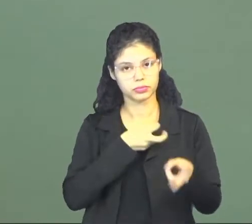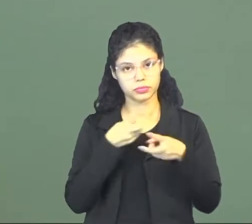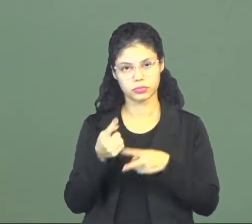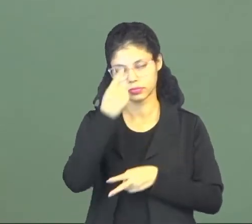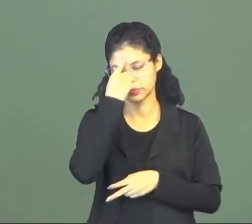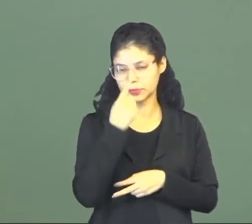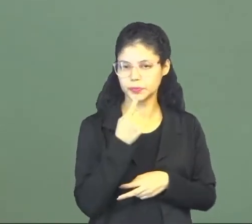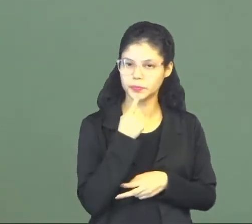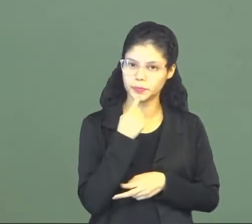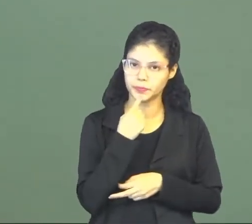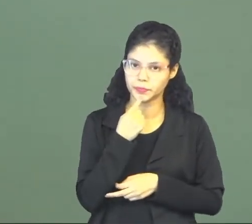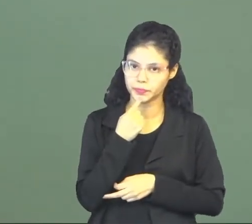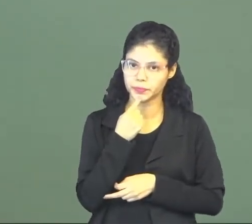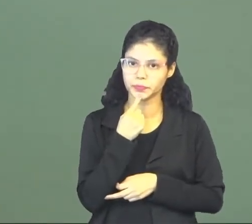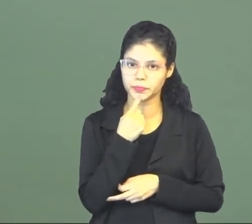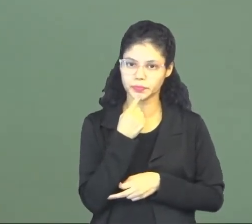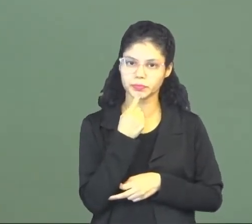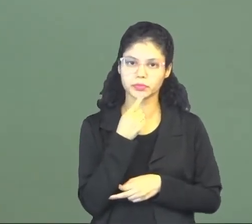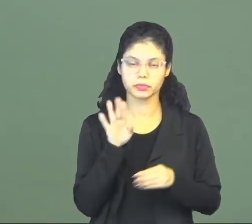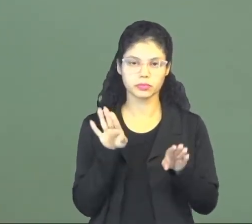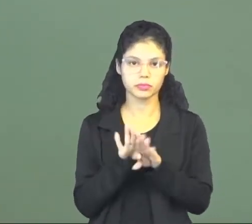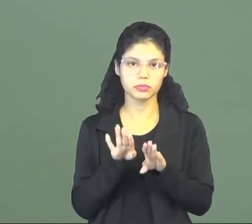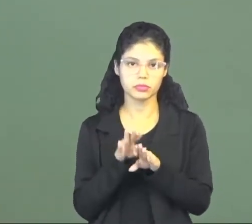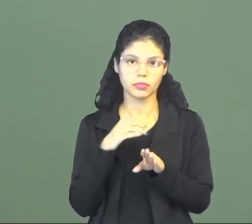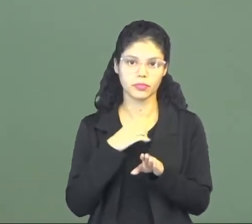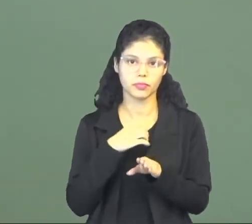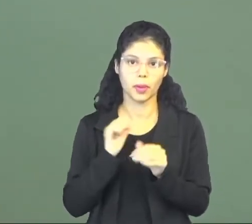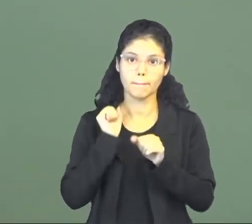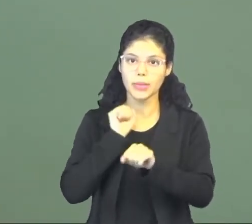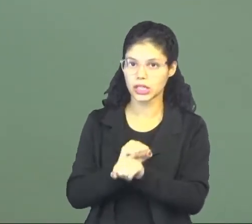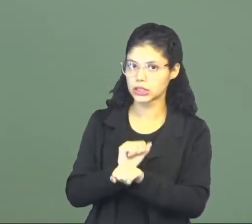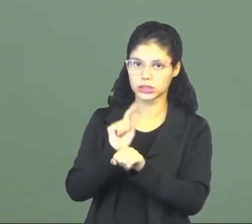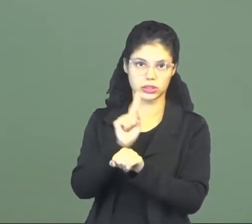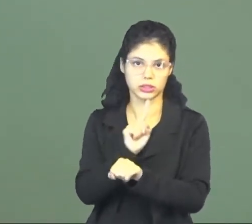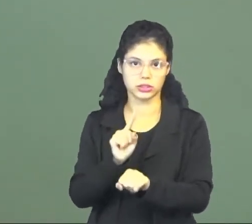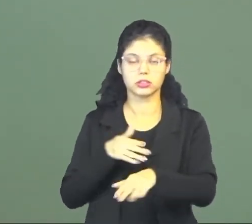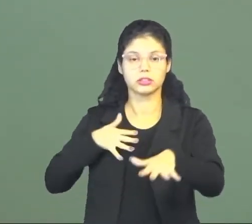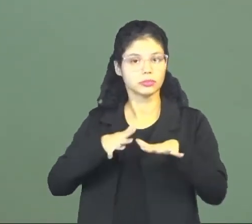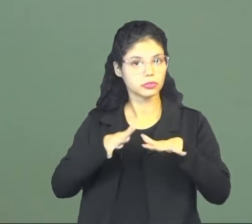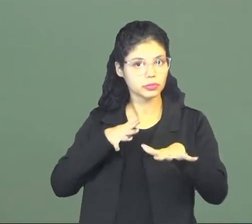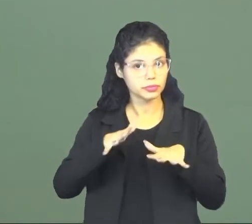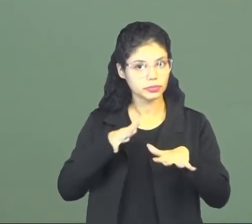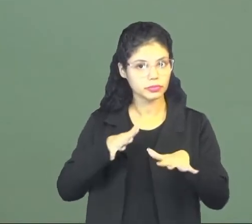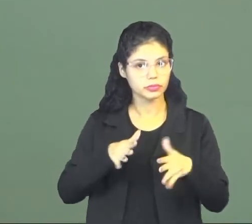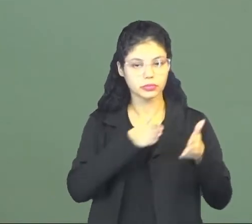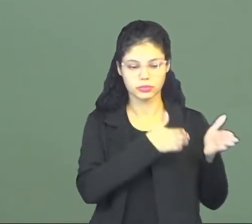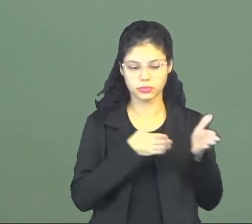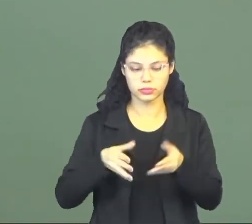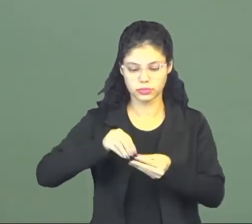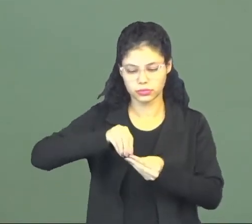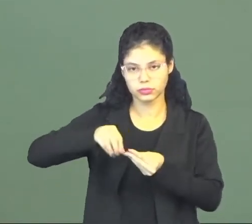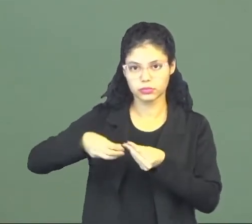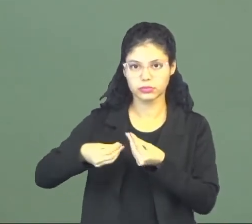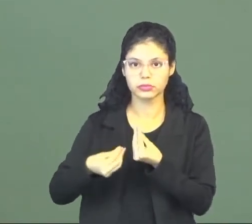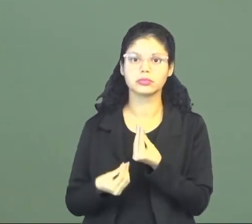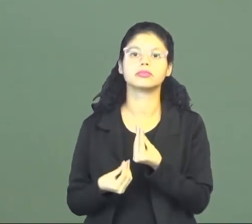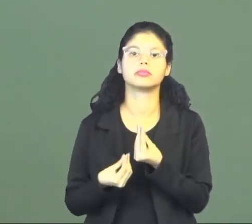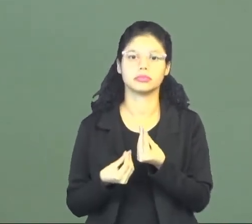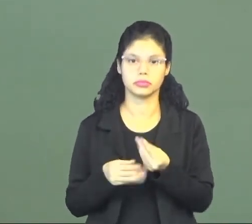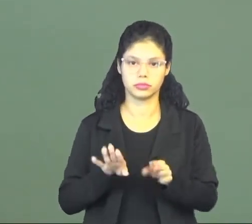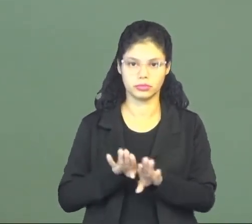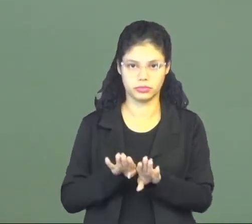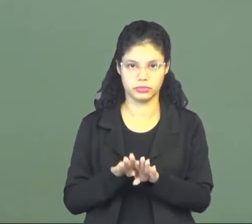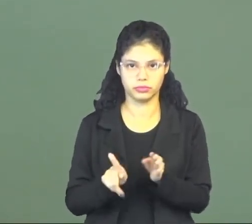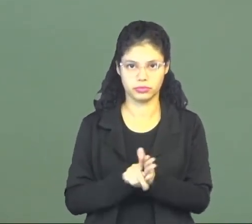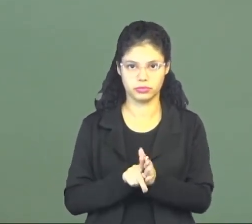a imagem e nós observamos também que ela não está parada, ela está em movimento a partir de um certo